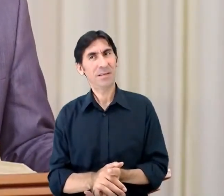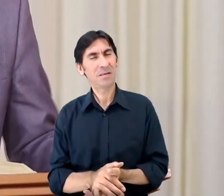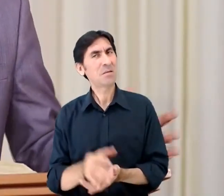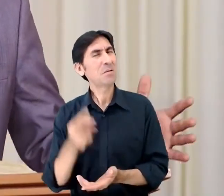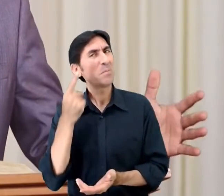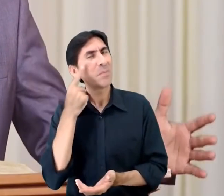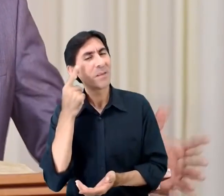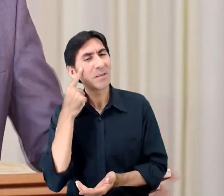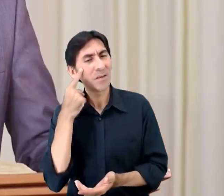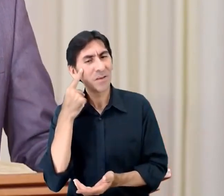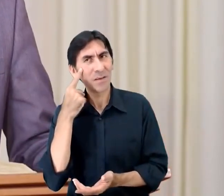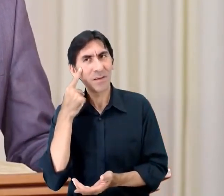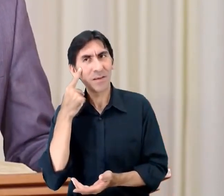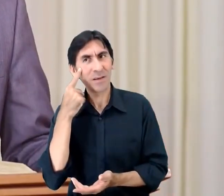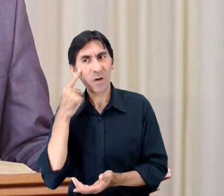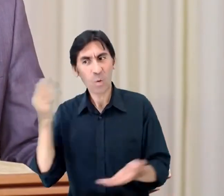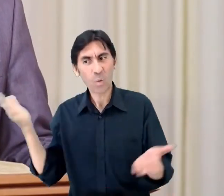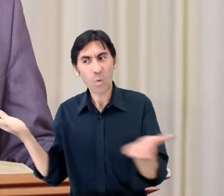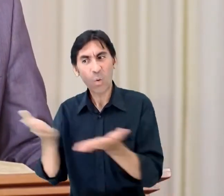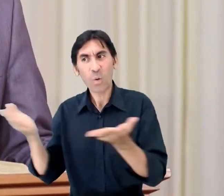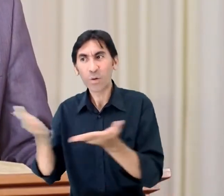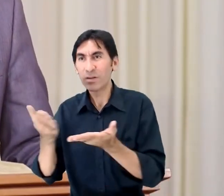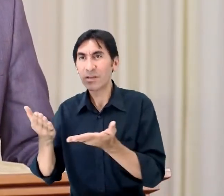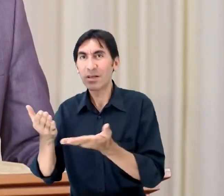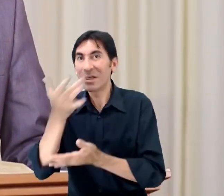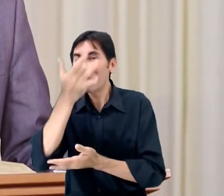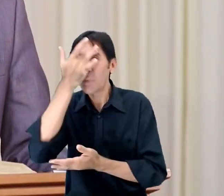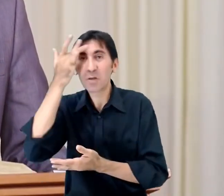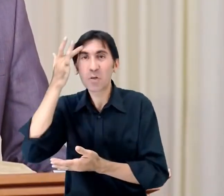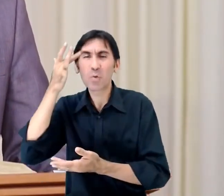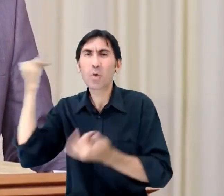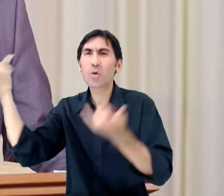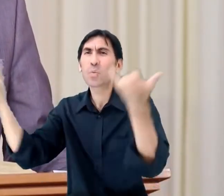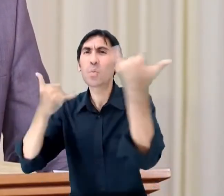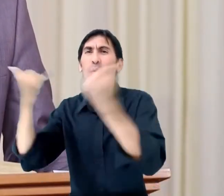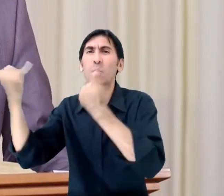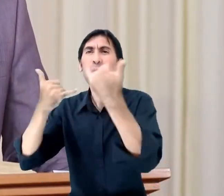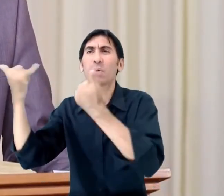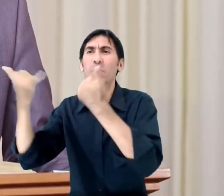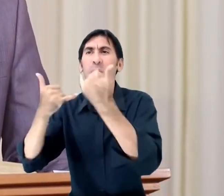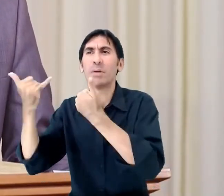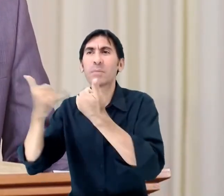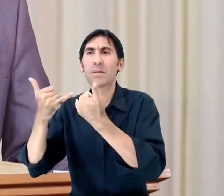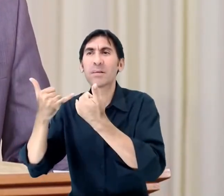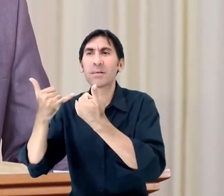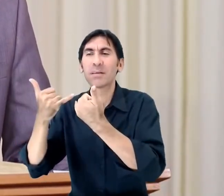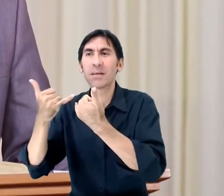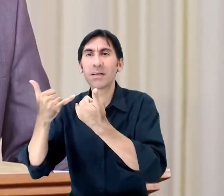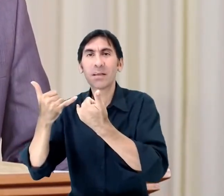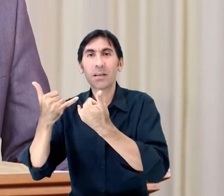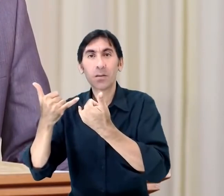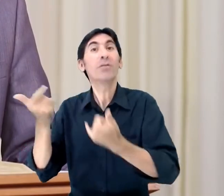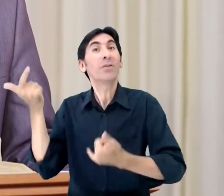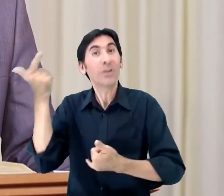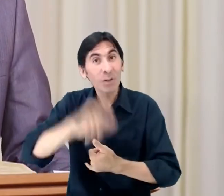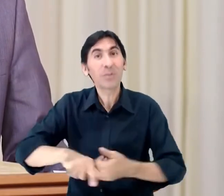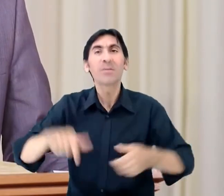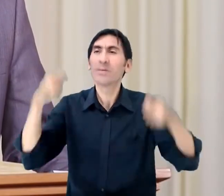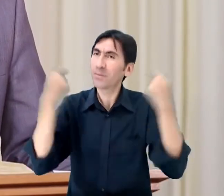você encheu a cidade desta mensagem. Eu quero dizer para você que isso precisa acontecer. Sabiam